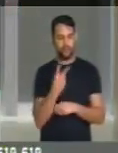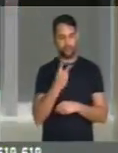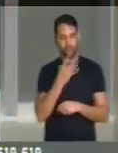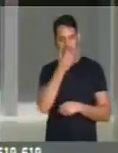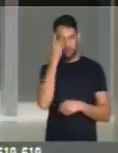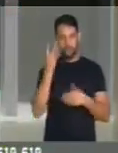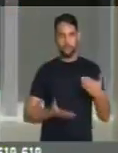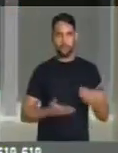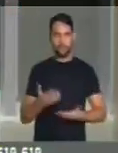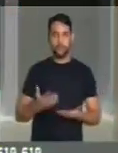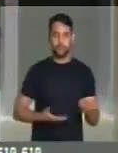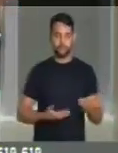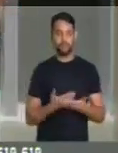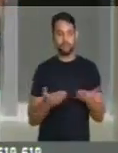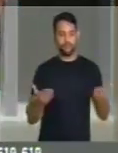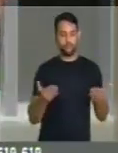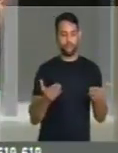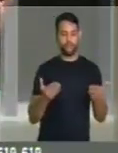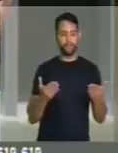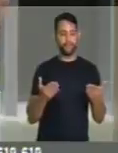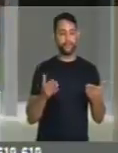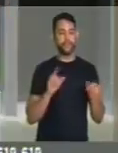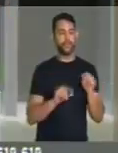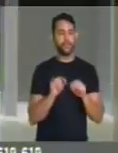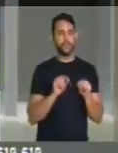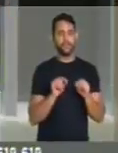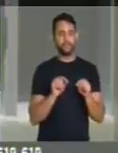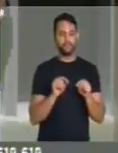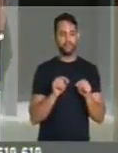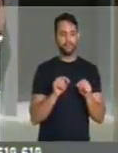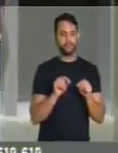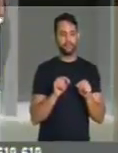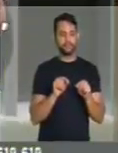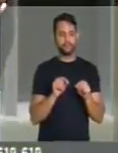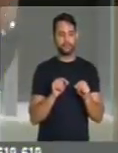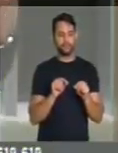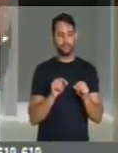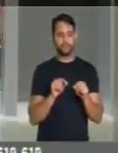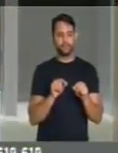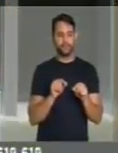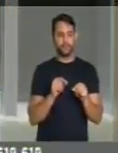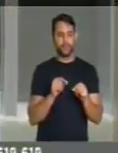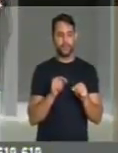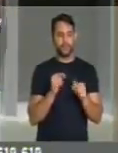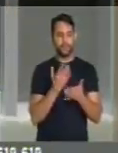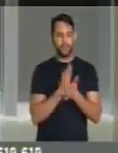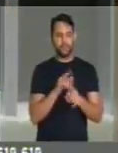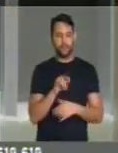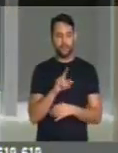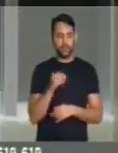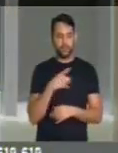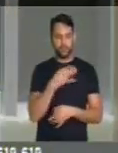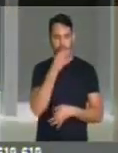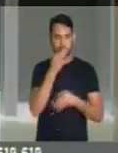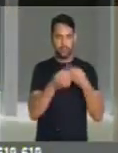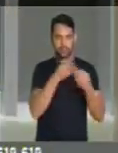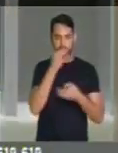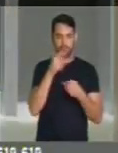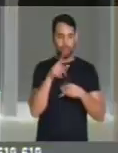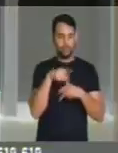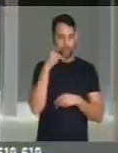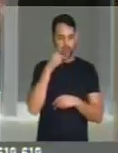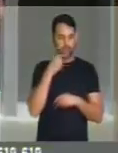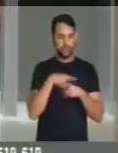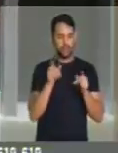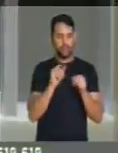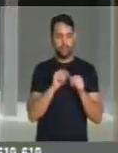valorizar o funcionário público e acabar com muitos cargos de simples indicação política,